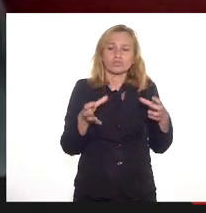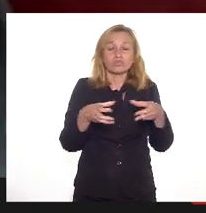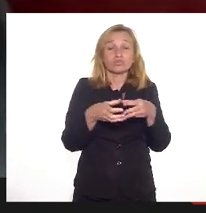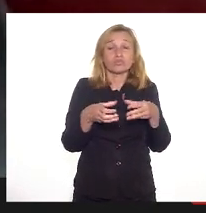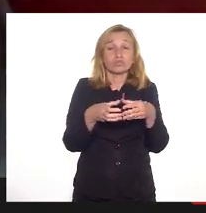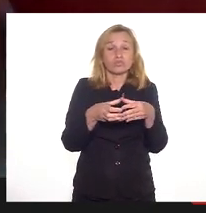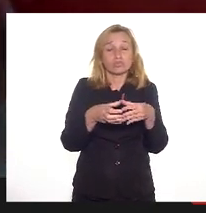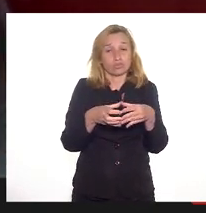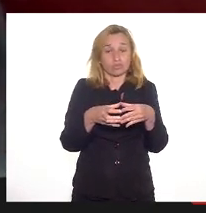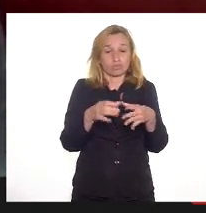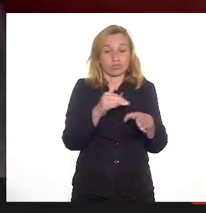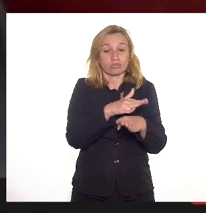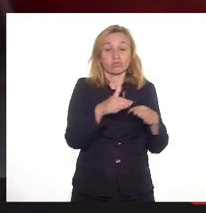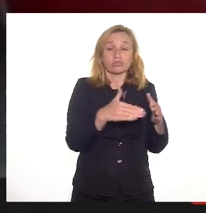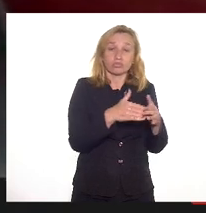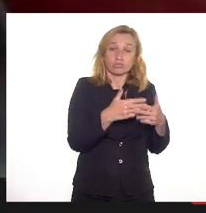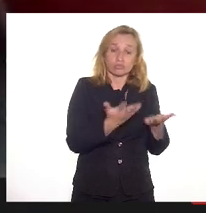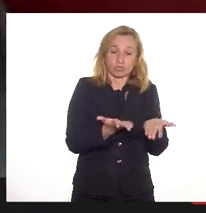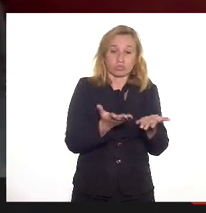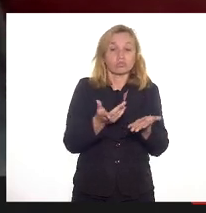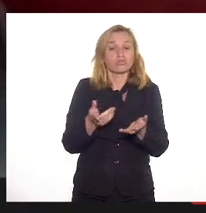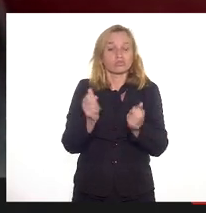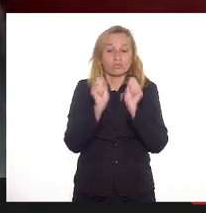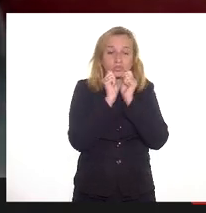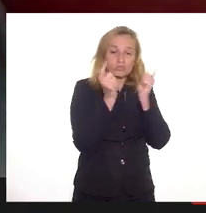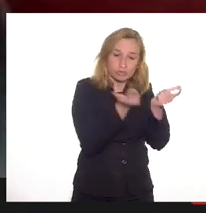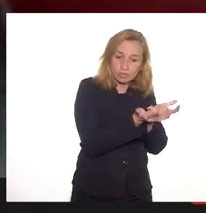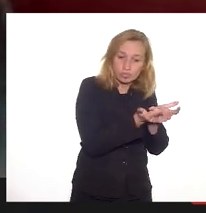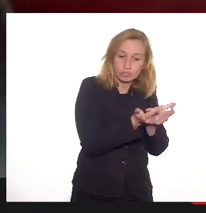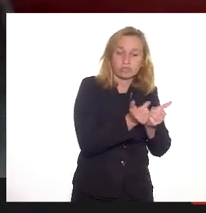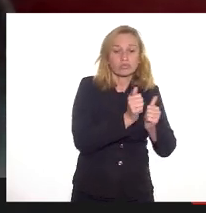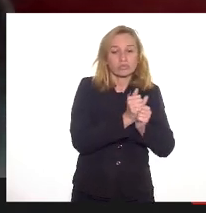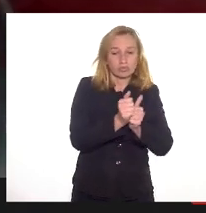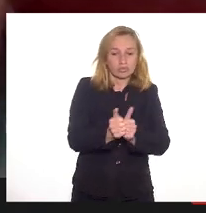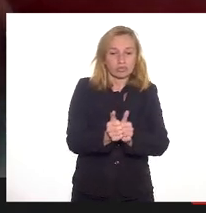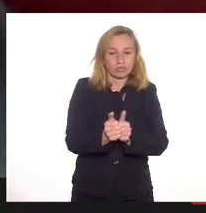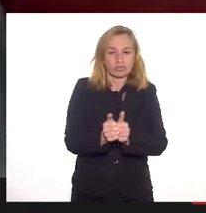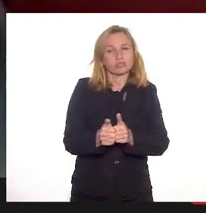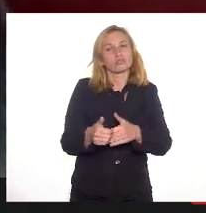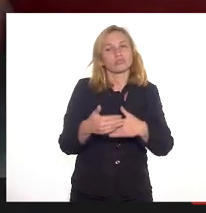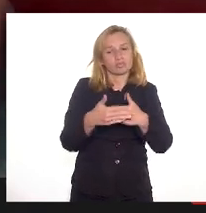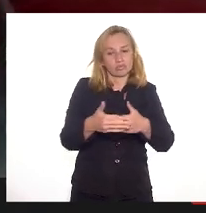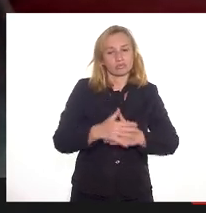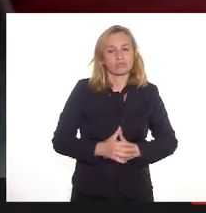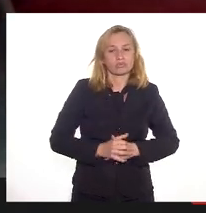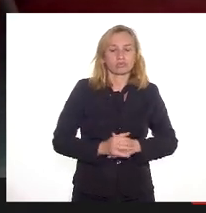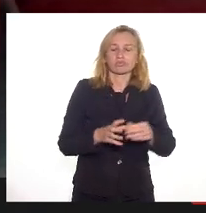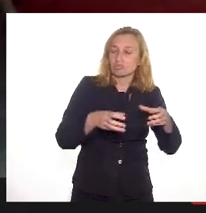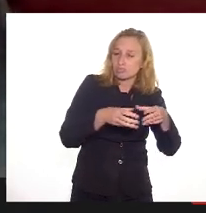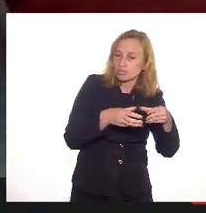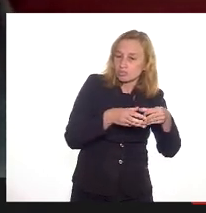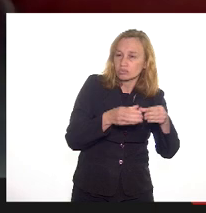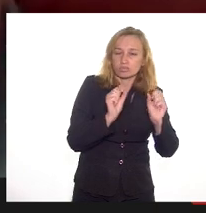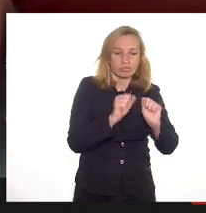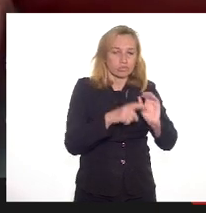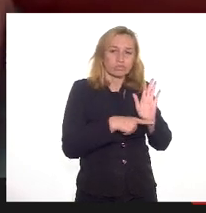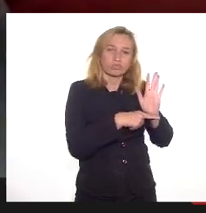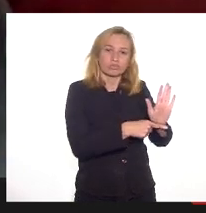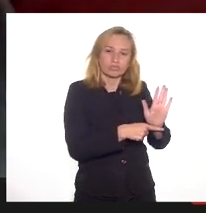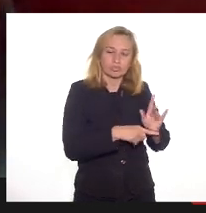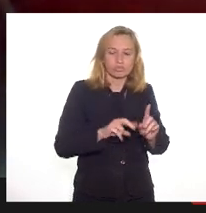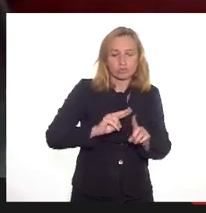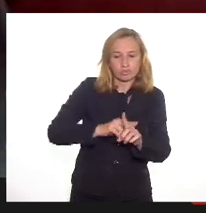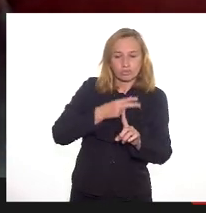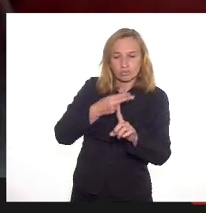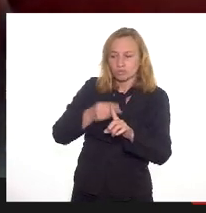forma permanente. Eu acredito até que a Assembleia Legislativa possa liderar esse processo, através dessa comissão, ou como desdobramento, uma